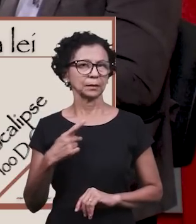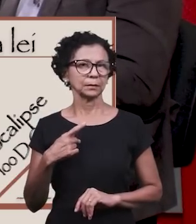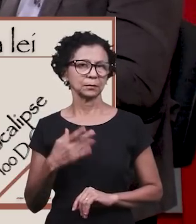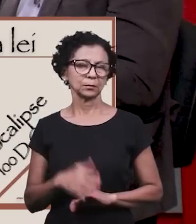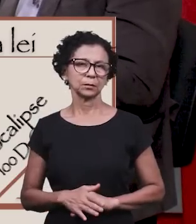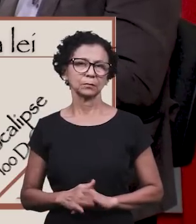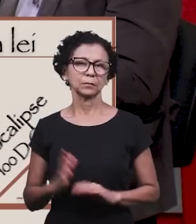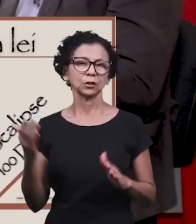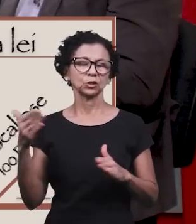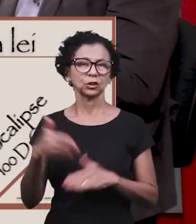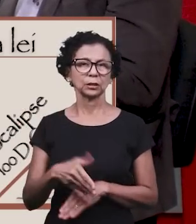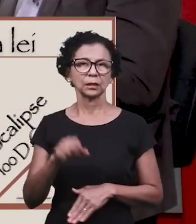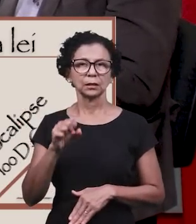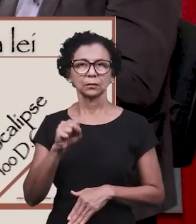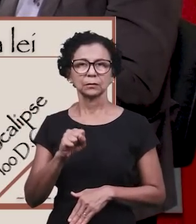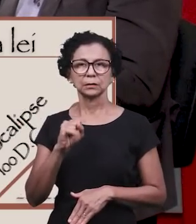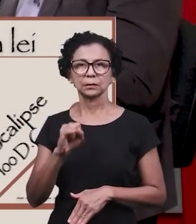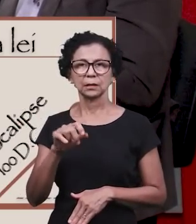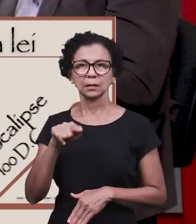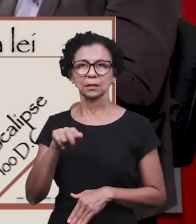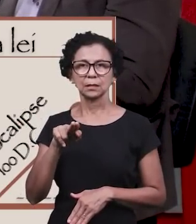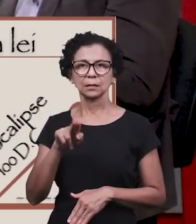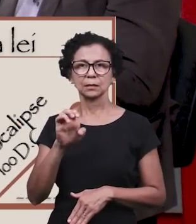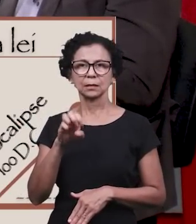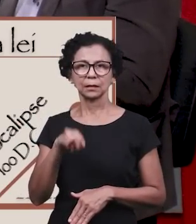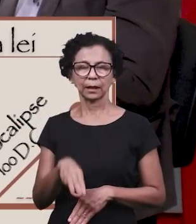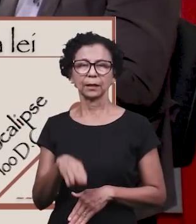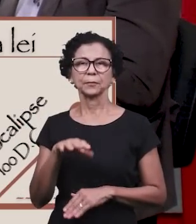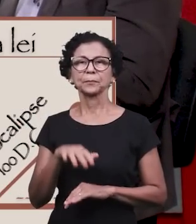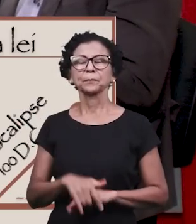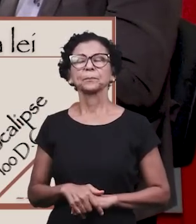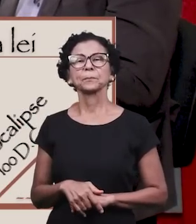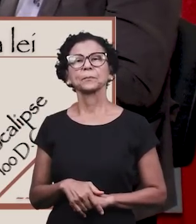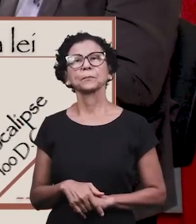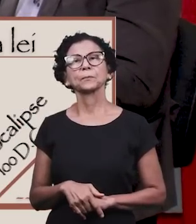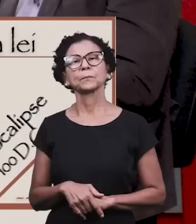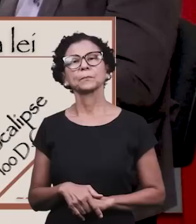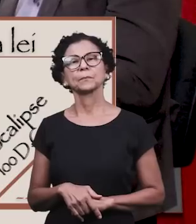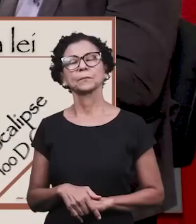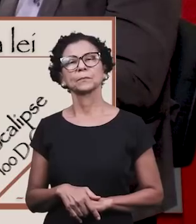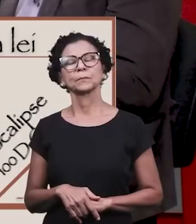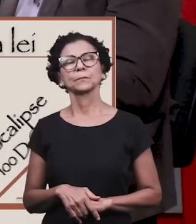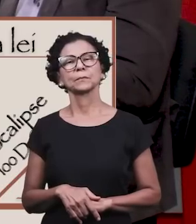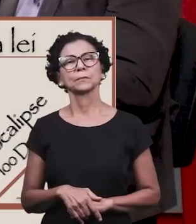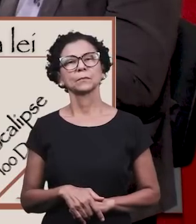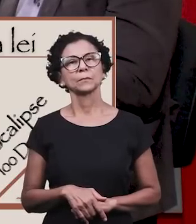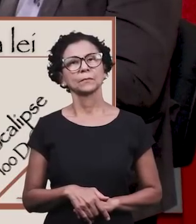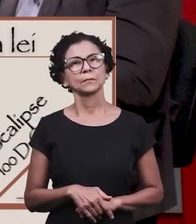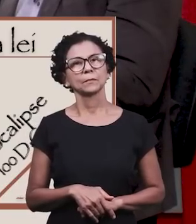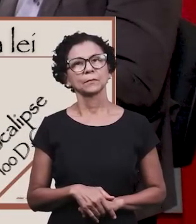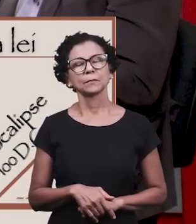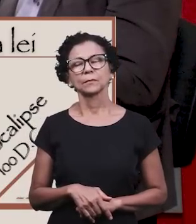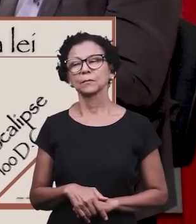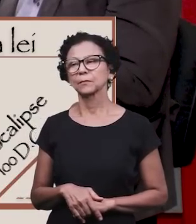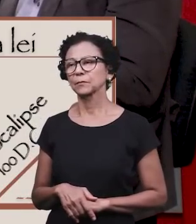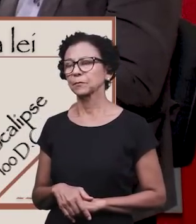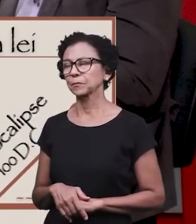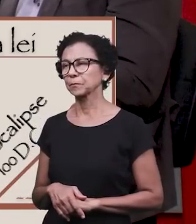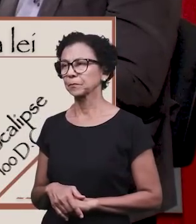história de 6.000 anos, como o professor Vinícius falou aqui agora, 2.000